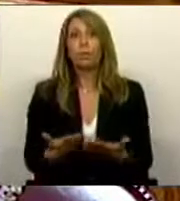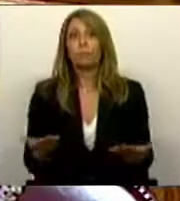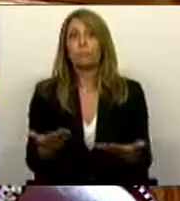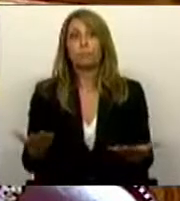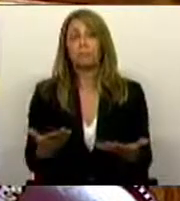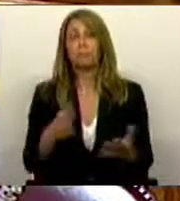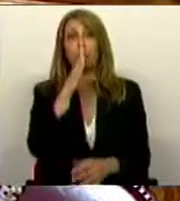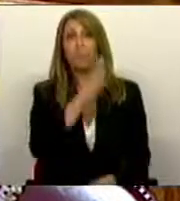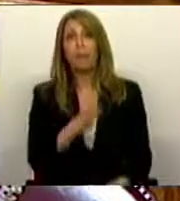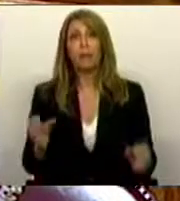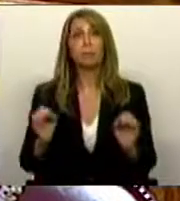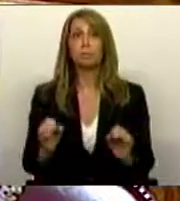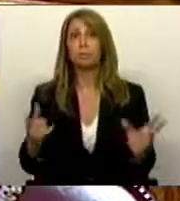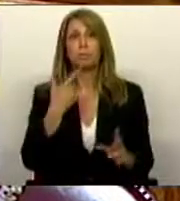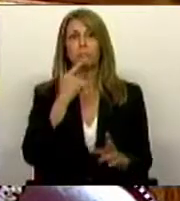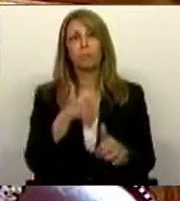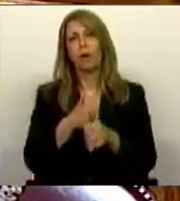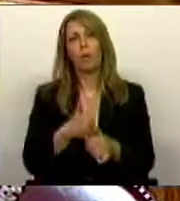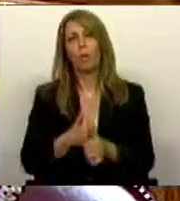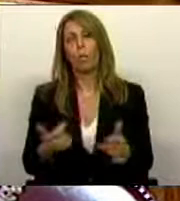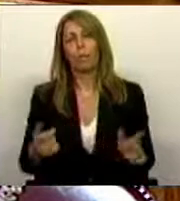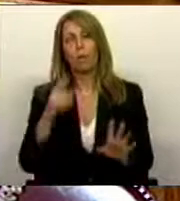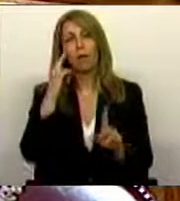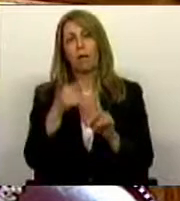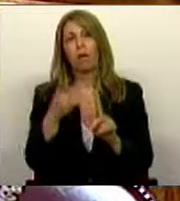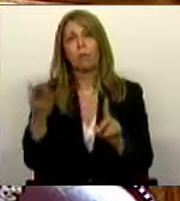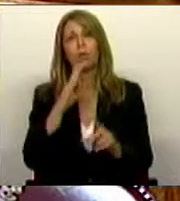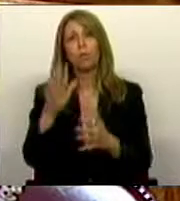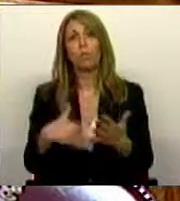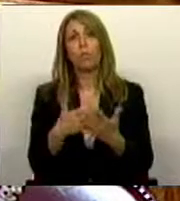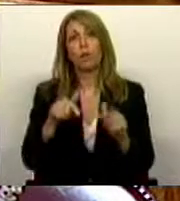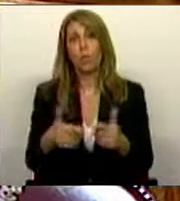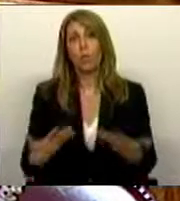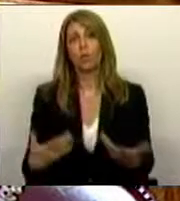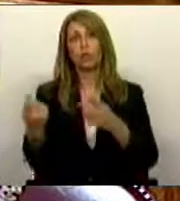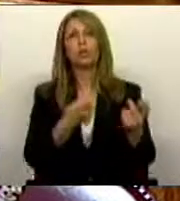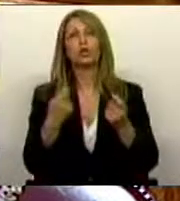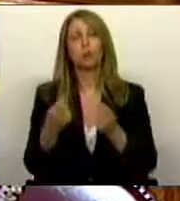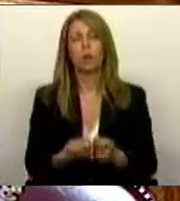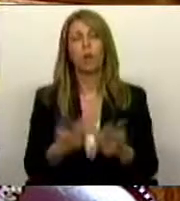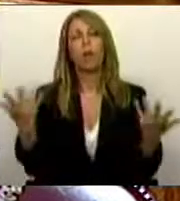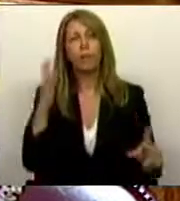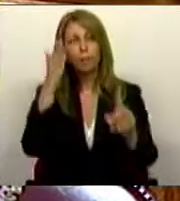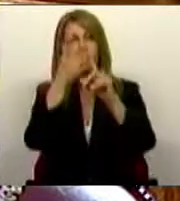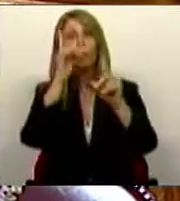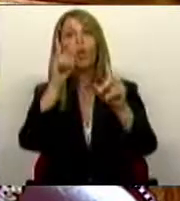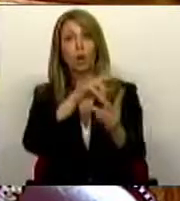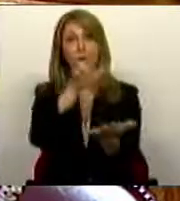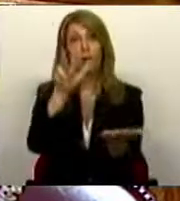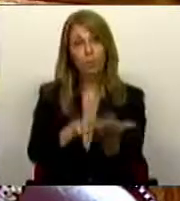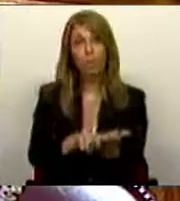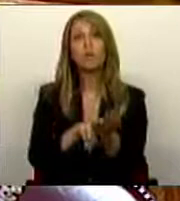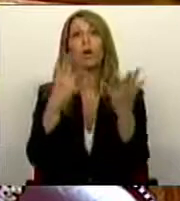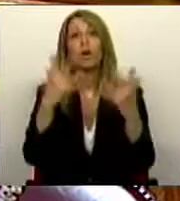de praticabilidade, pelo que não poderemos acompanhar os proponentes dos projetos aqui hoje em discussão. Concentremos-nos, pois, na aprovação do Orçamento